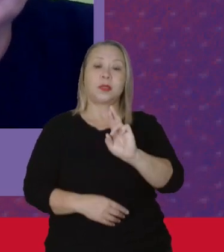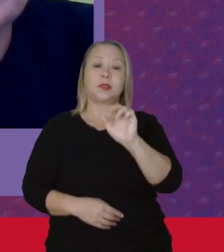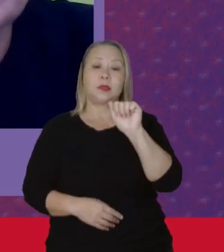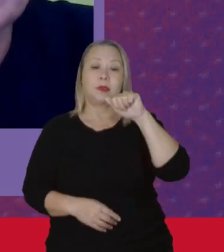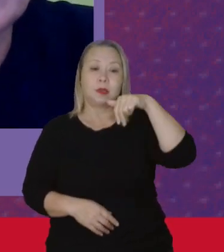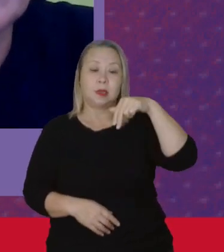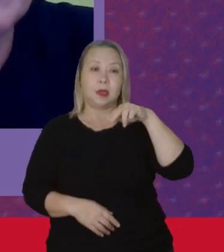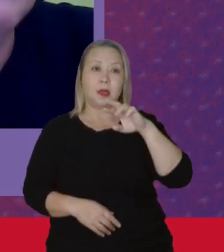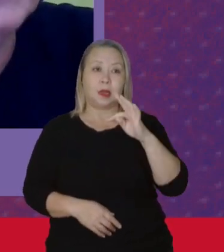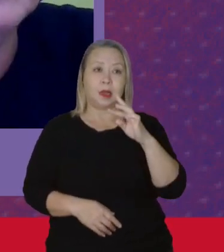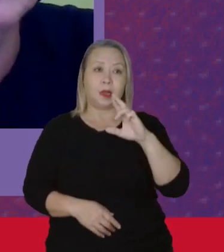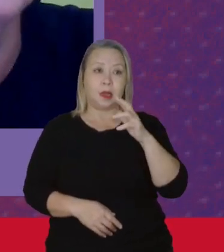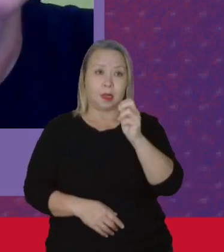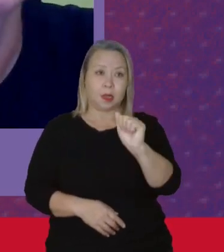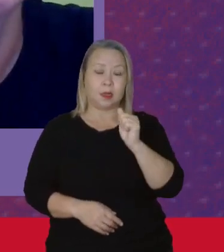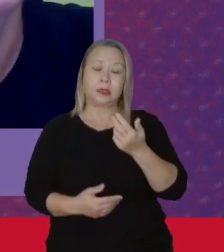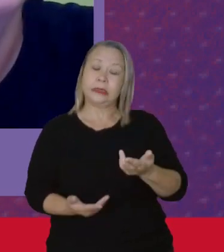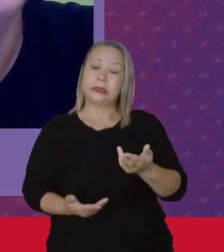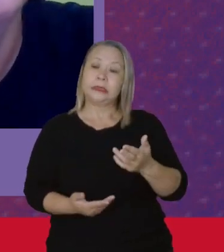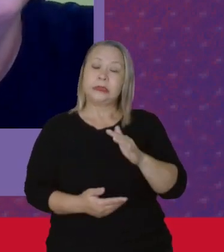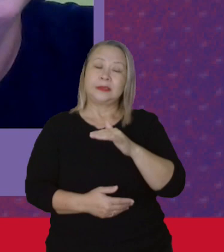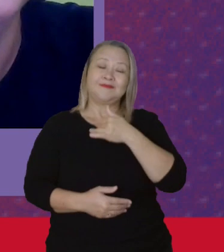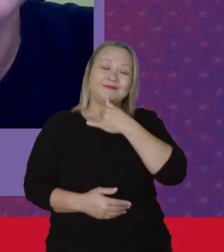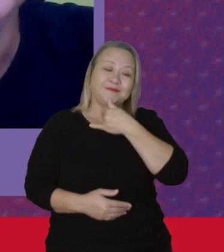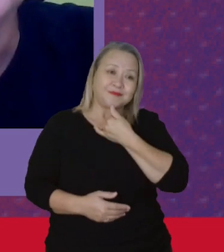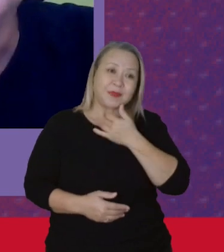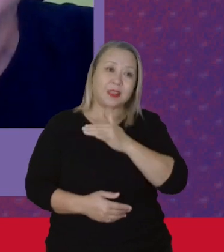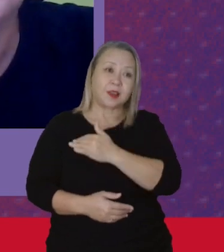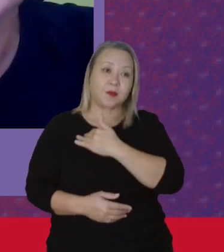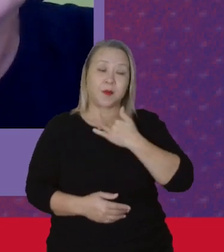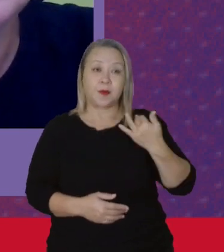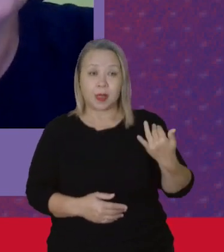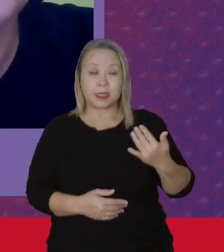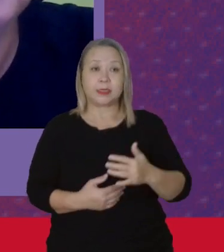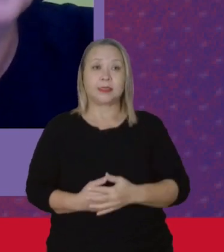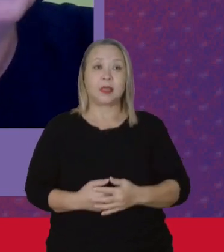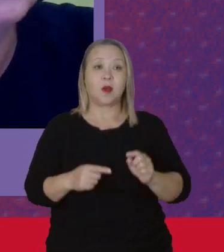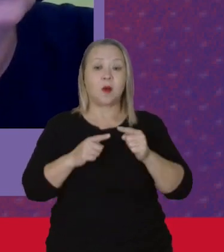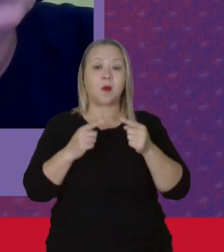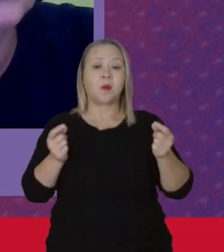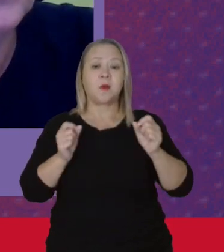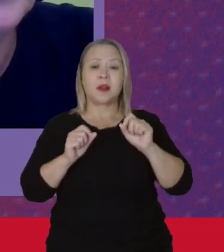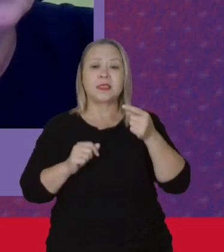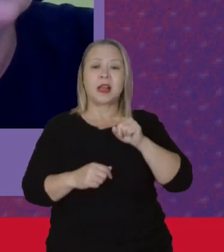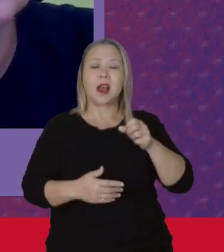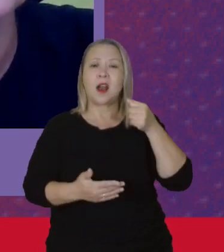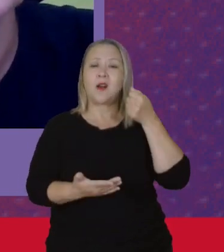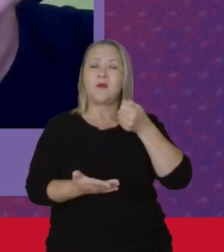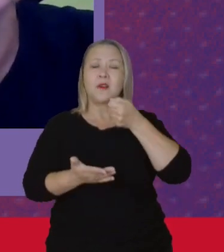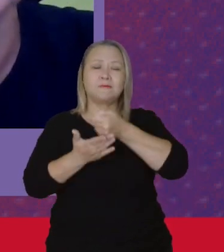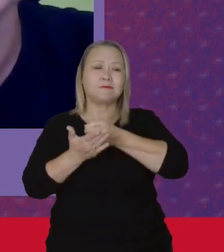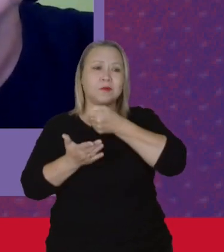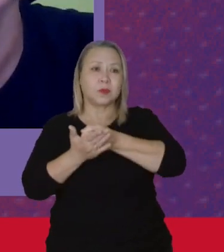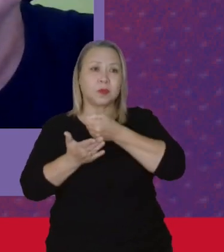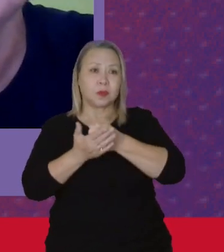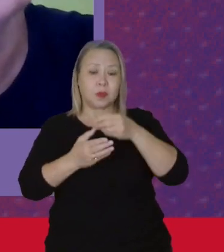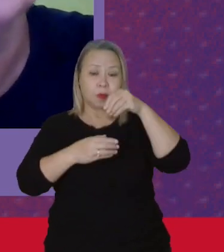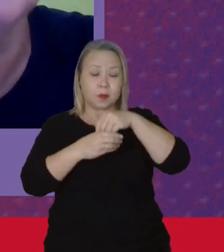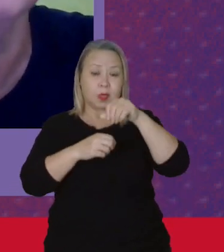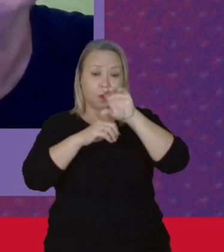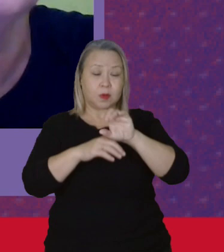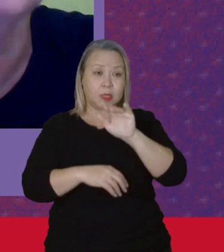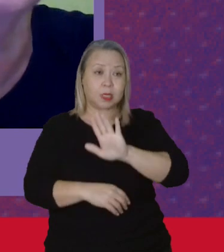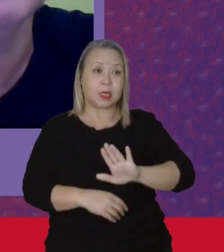Infelizmente, ela faleceu no começo de 2020, mas ela foi uma grande lutadora dentro do Conselho Nacional de Saúde,